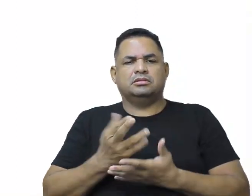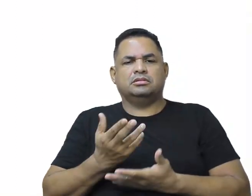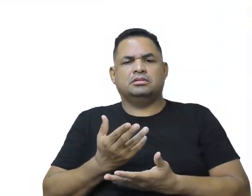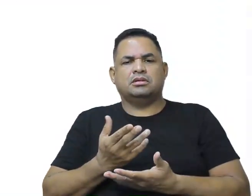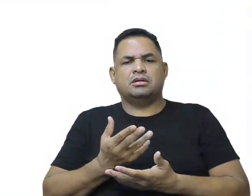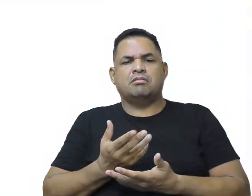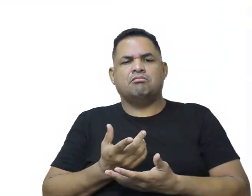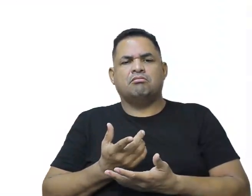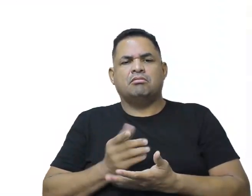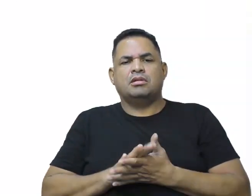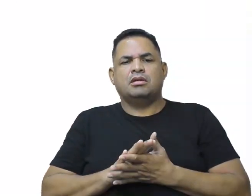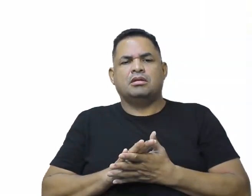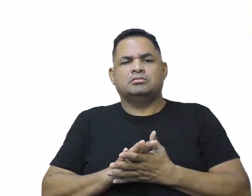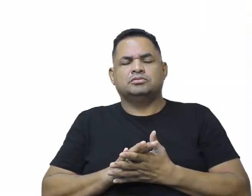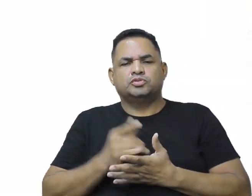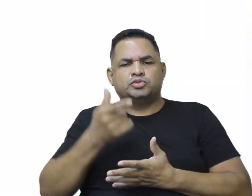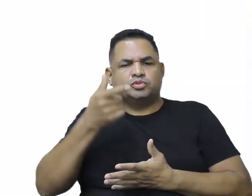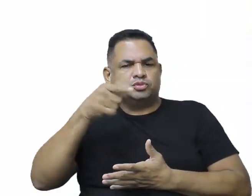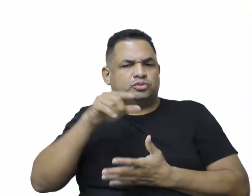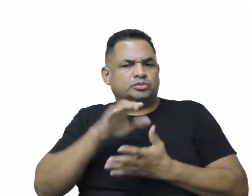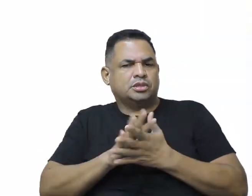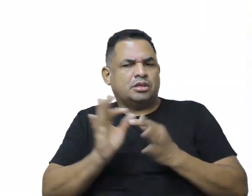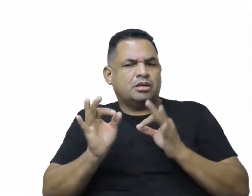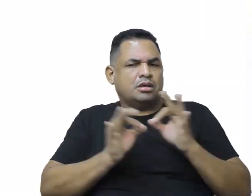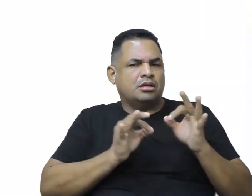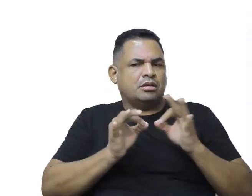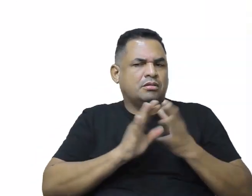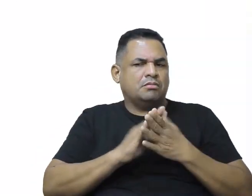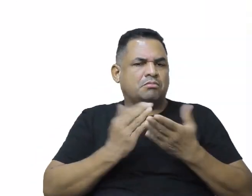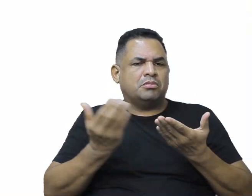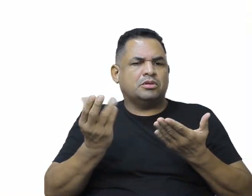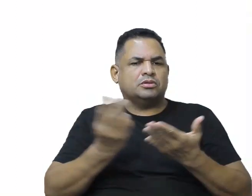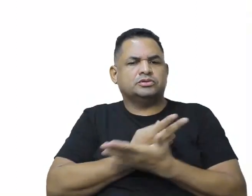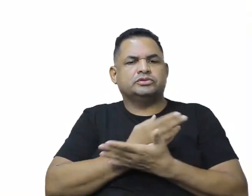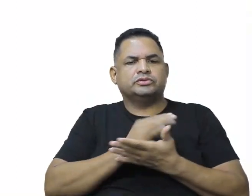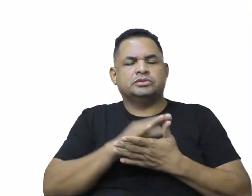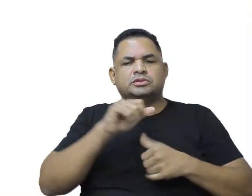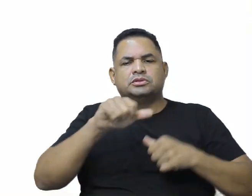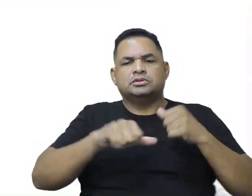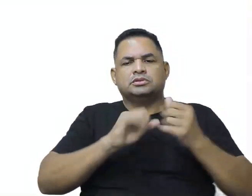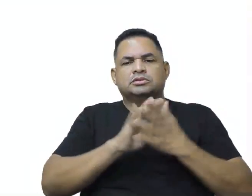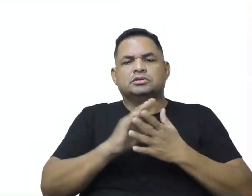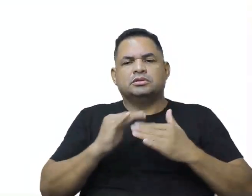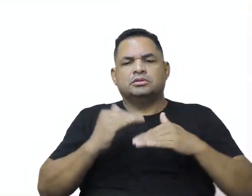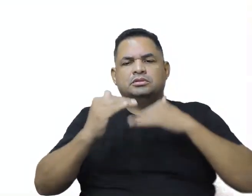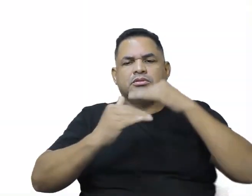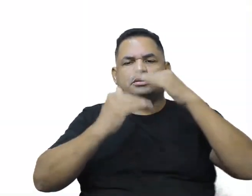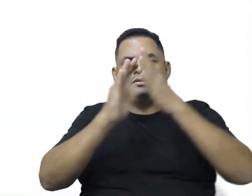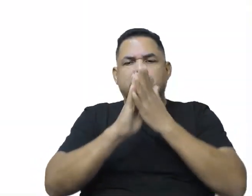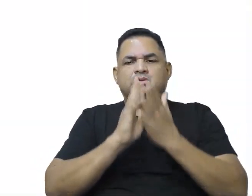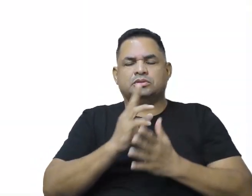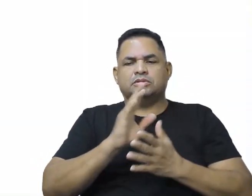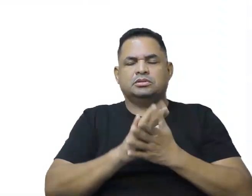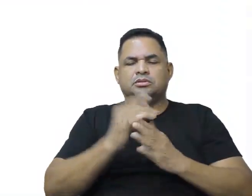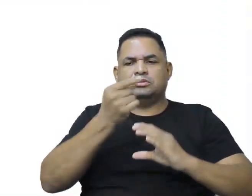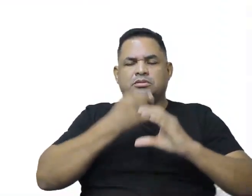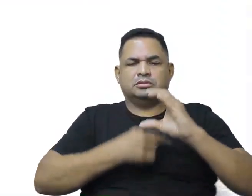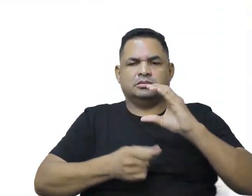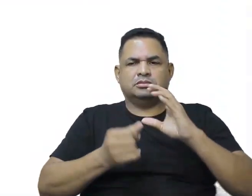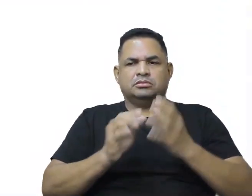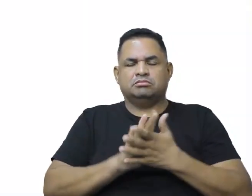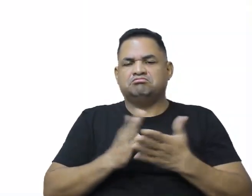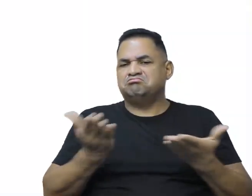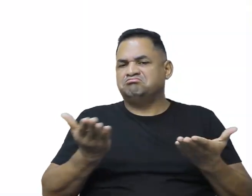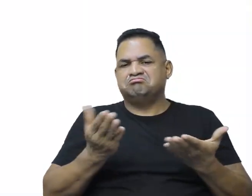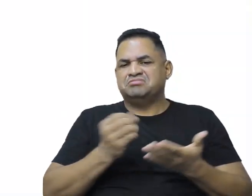só poderá ocorrer por meio da transformação e evolução contínua do do capitalismo bom essa não